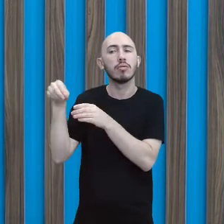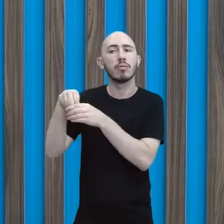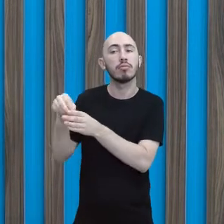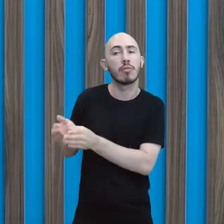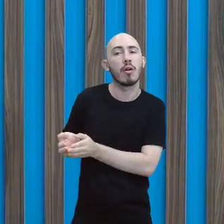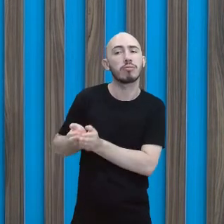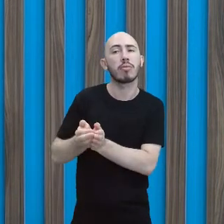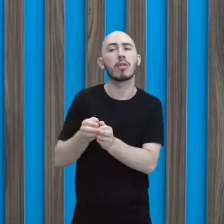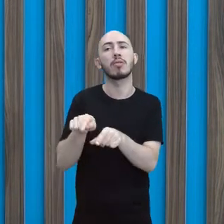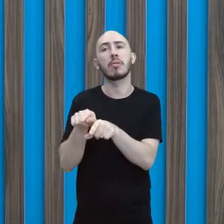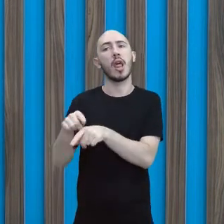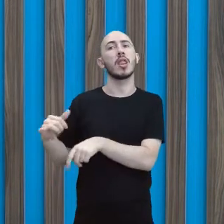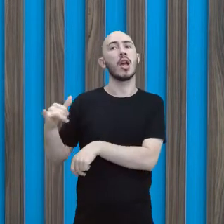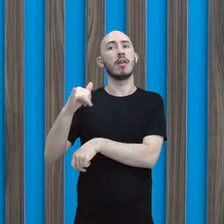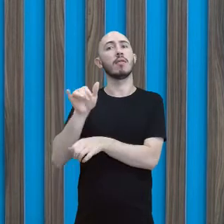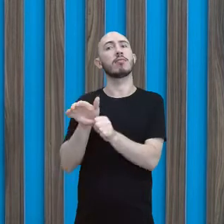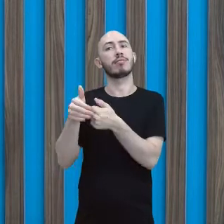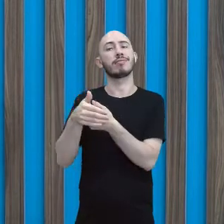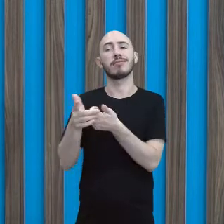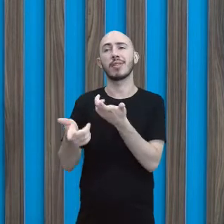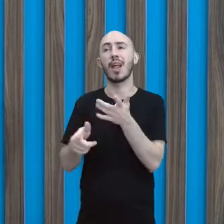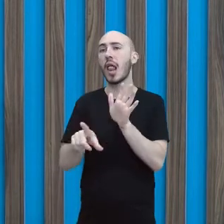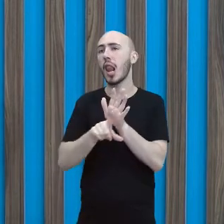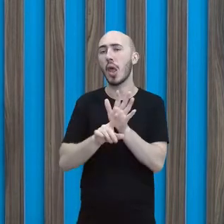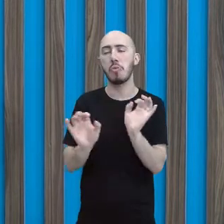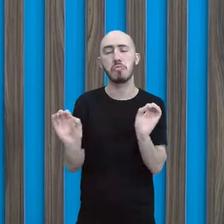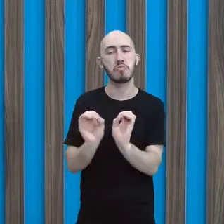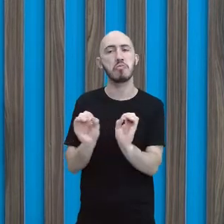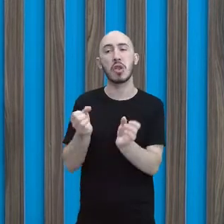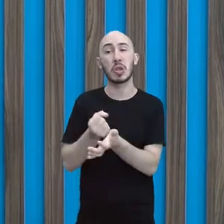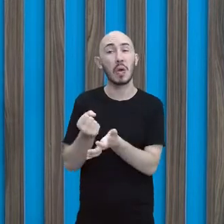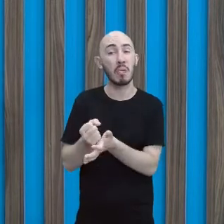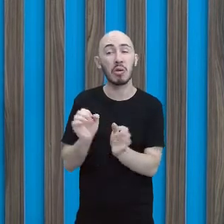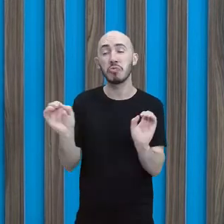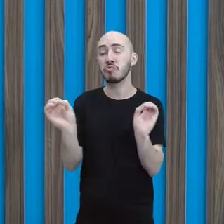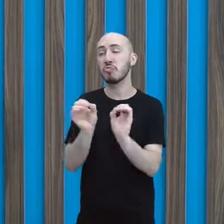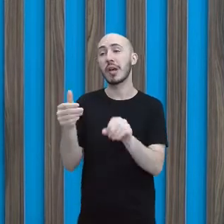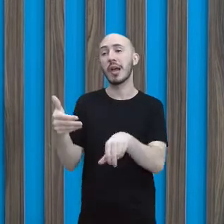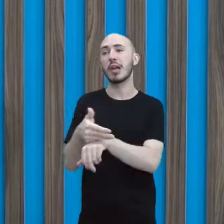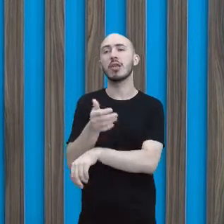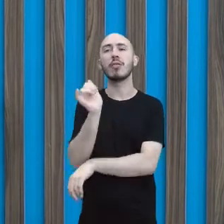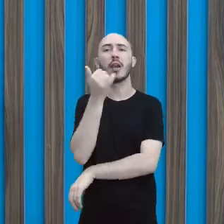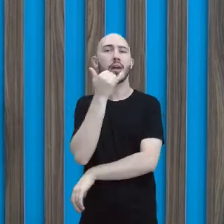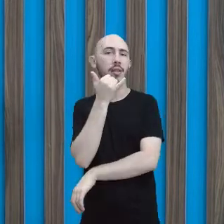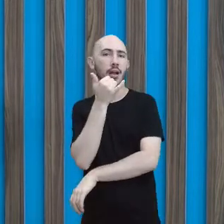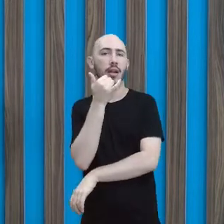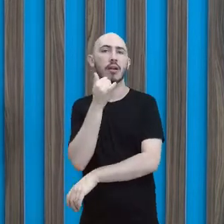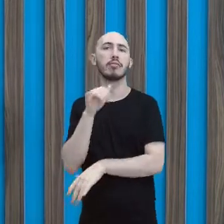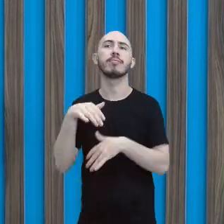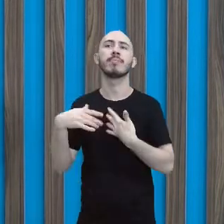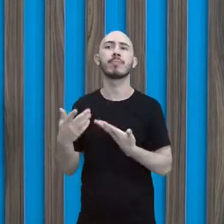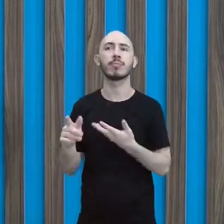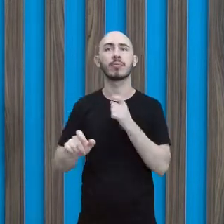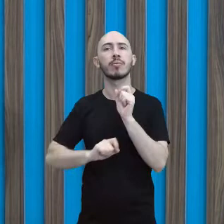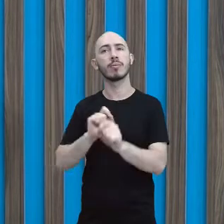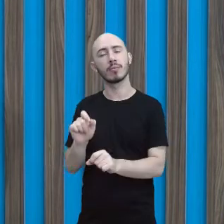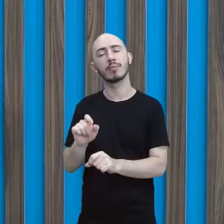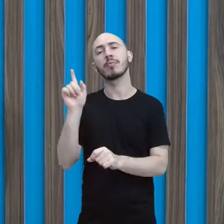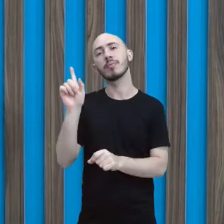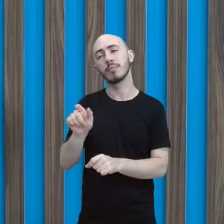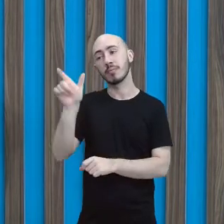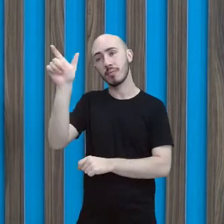aviões, totalmente irregular, não me notifico, não tenho passaporte, nada, dentro na Itália, totalmente aleatório, ou seja, um